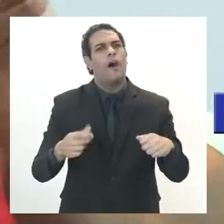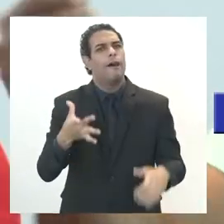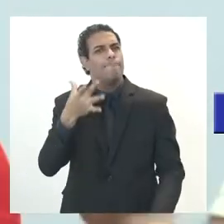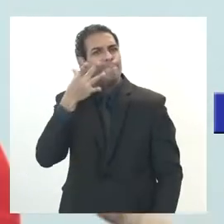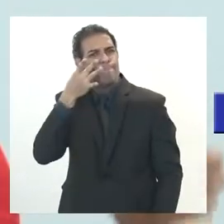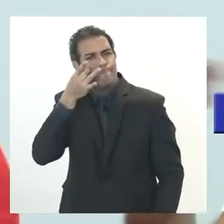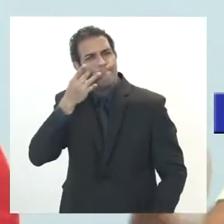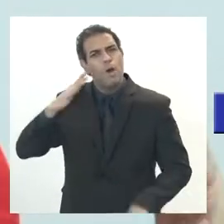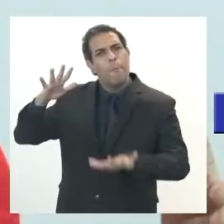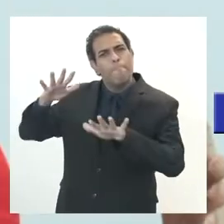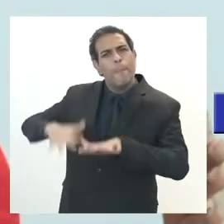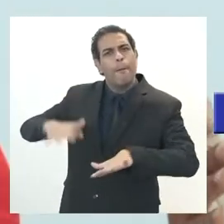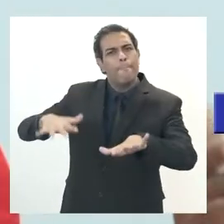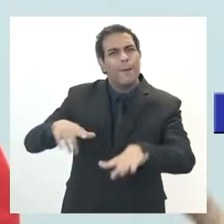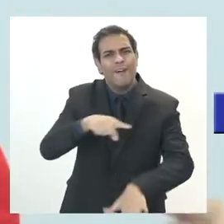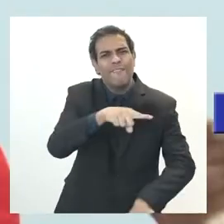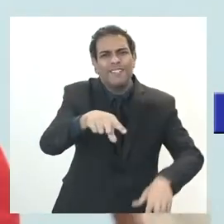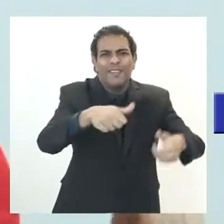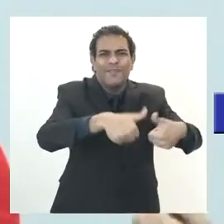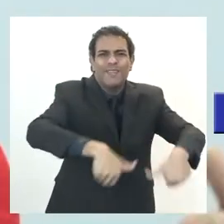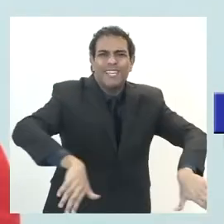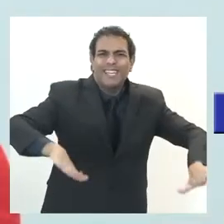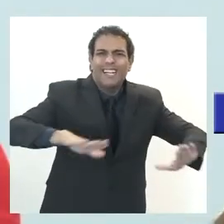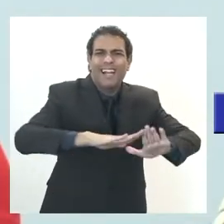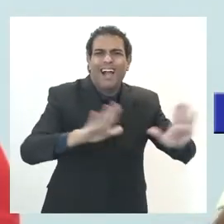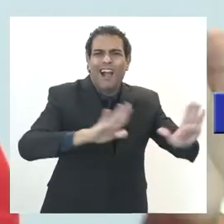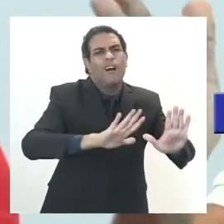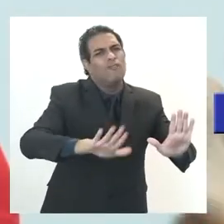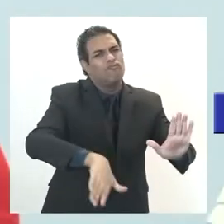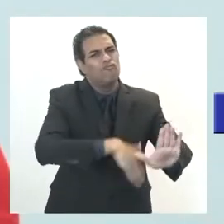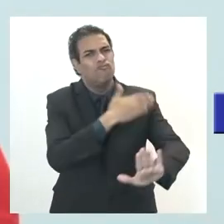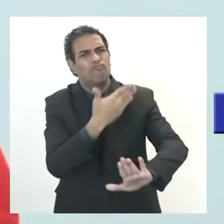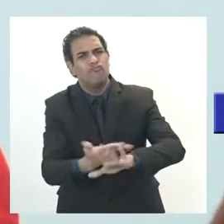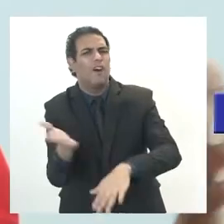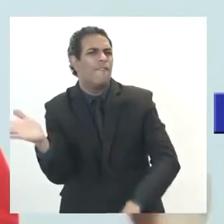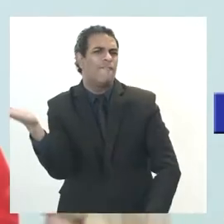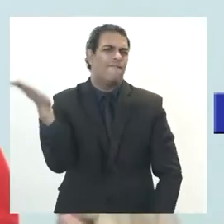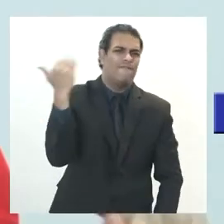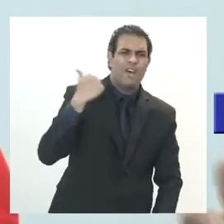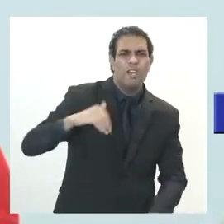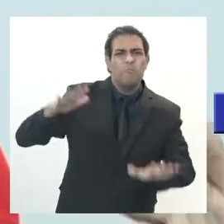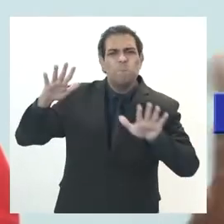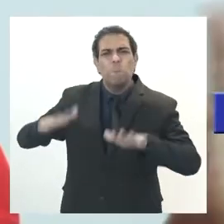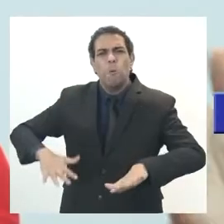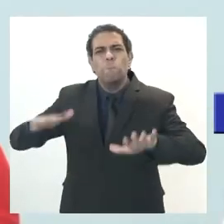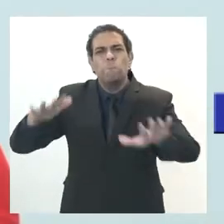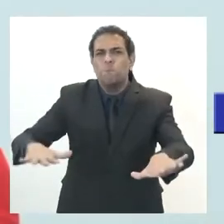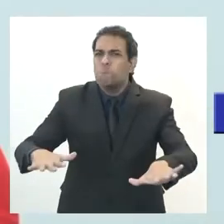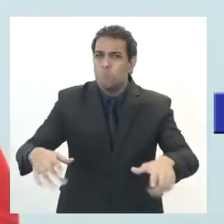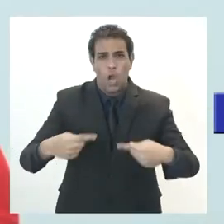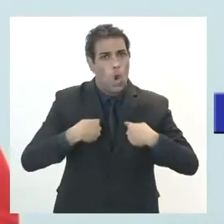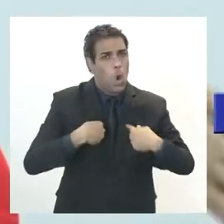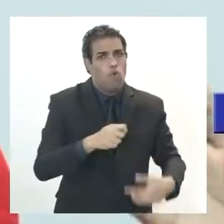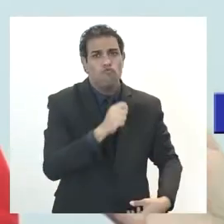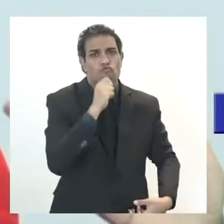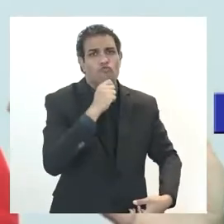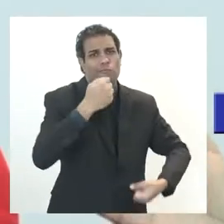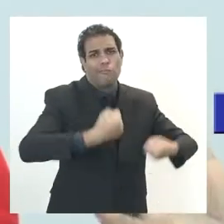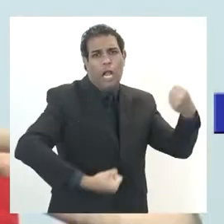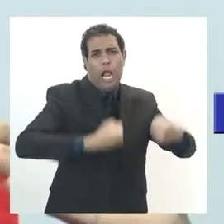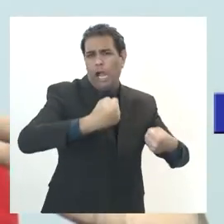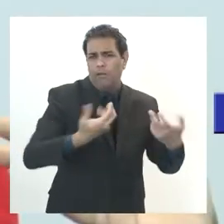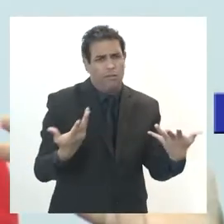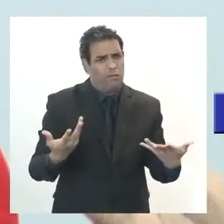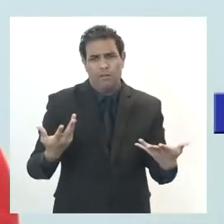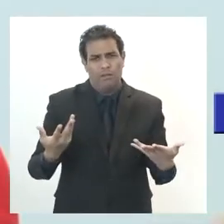está presente não fique em casa vamos levantar Vamos pegar uma condição que não tiver carro o meu não tem carro Eu vou vim tipo